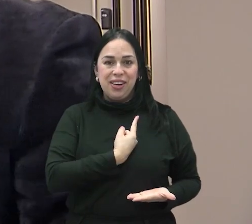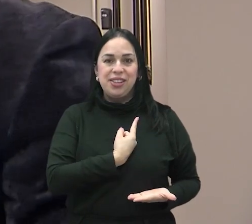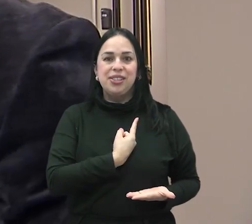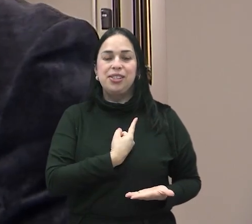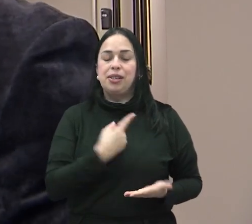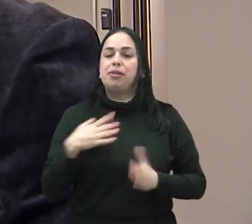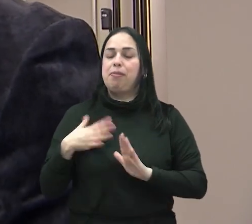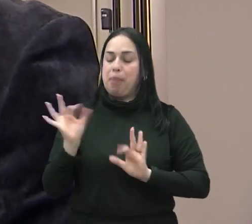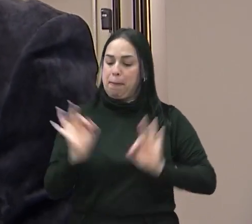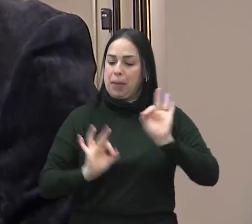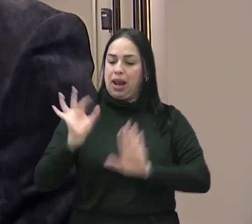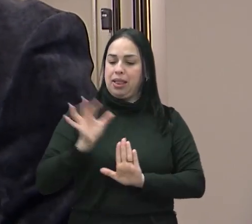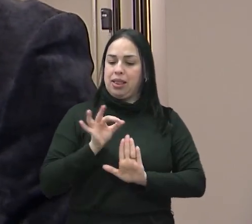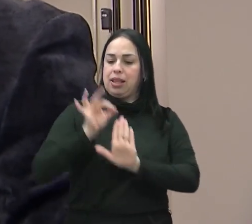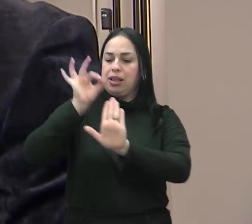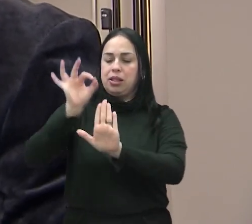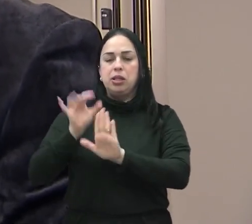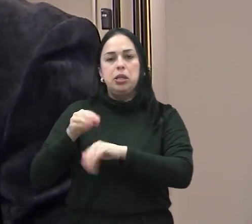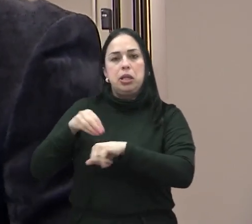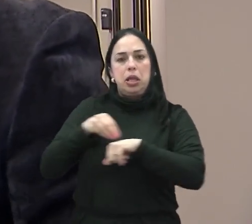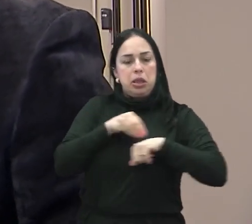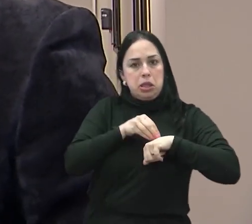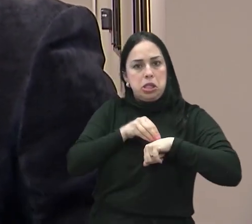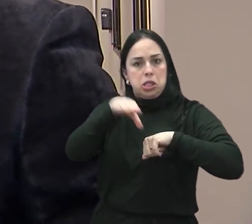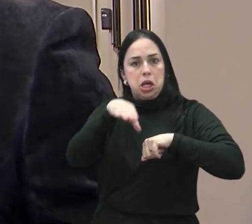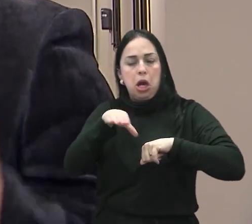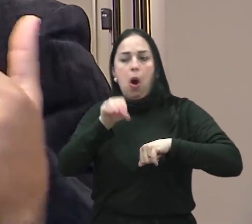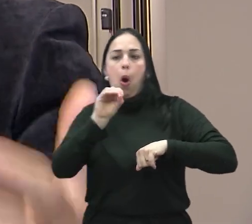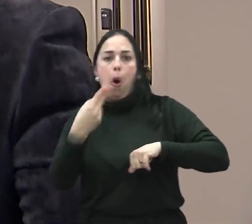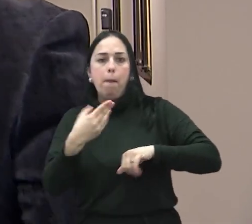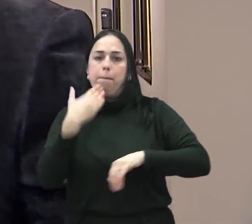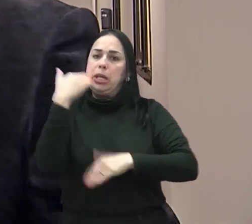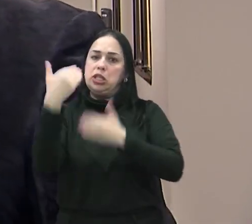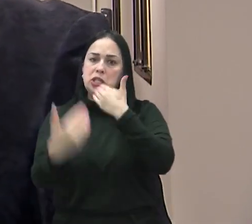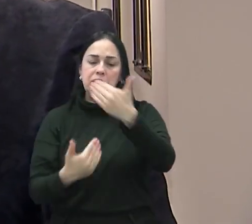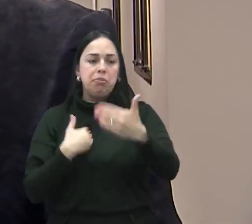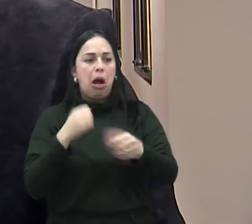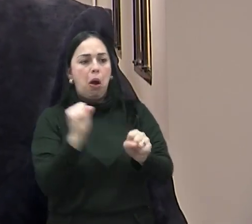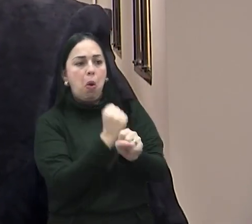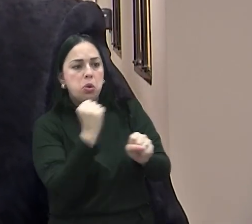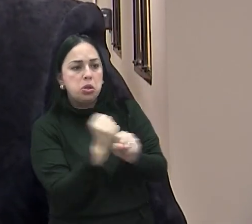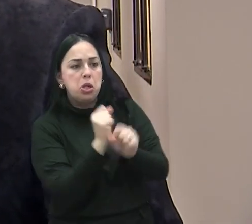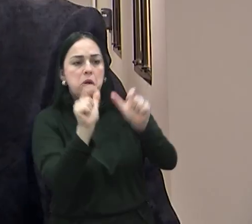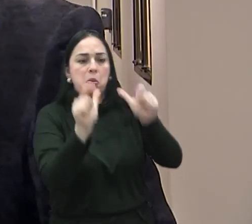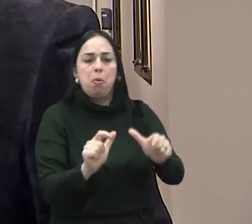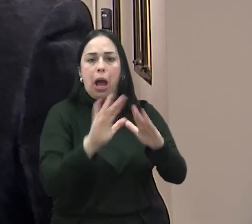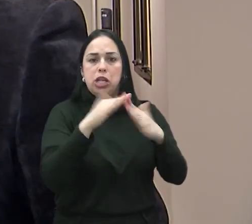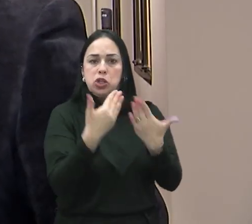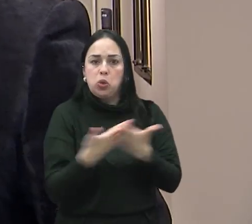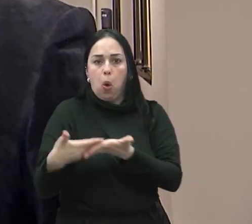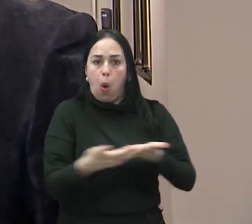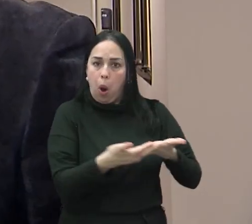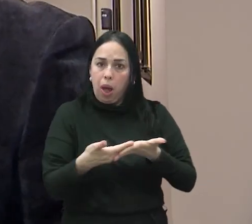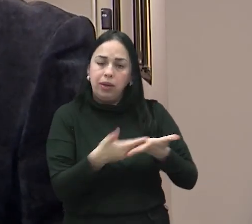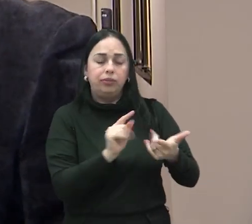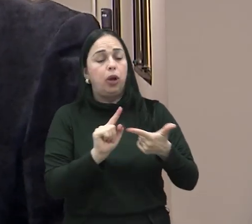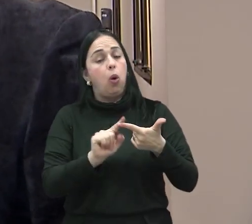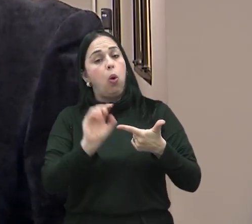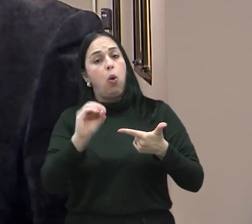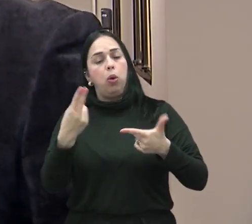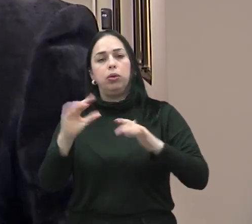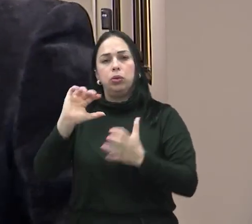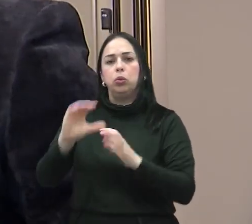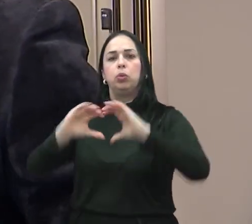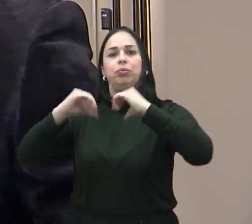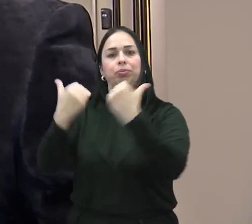né? E aí nós, através da indicação, sugerimos a ampliação, a construção de uma creche, por exemplo,